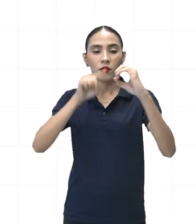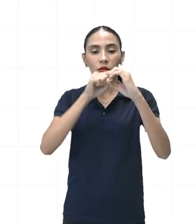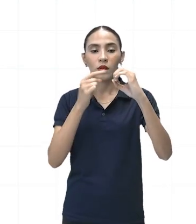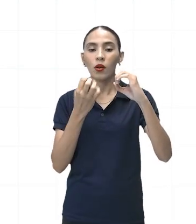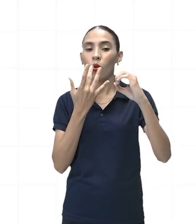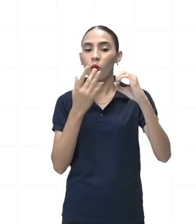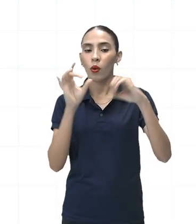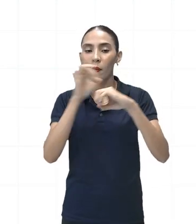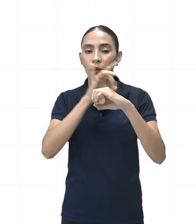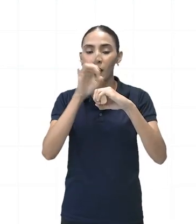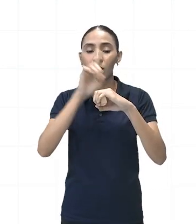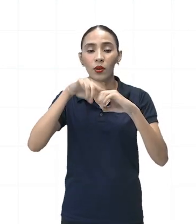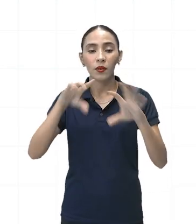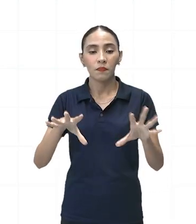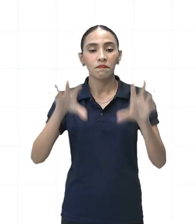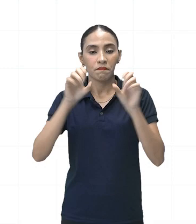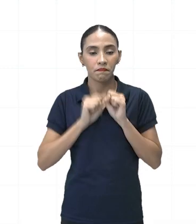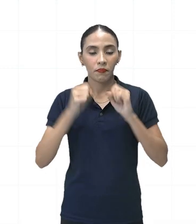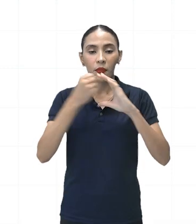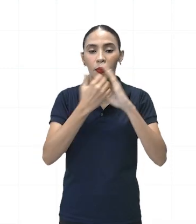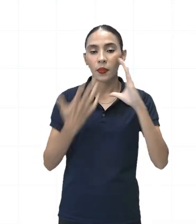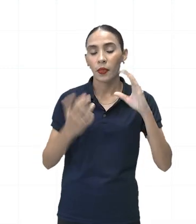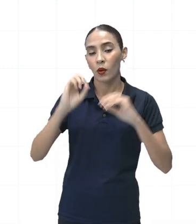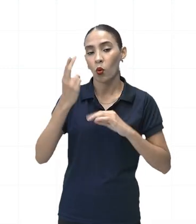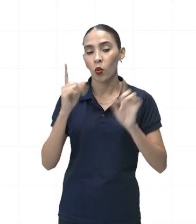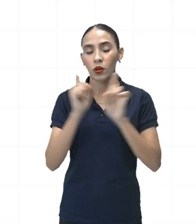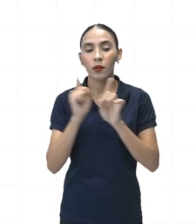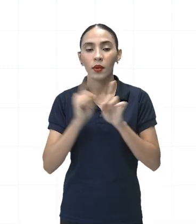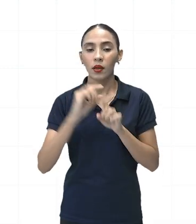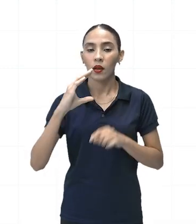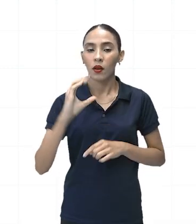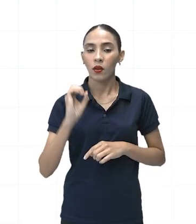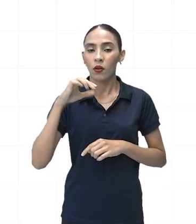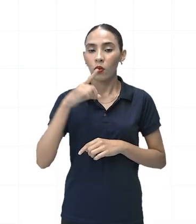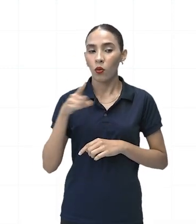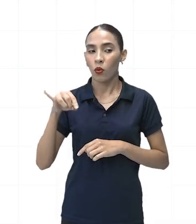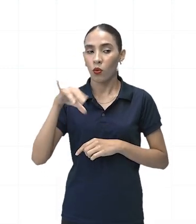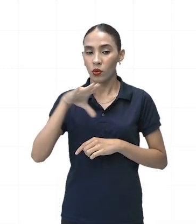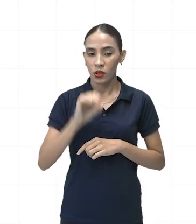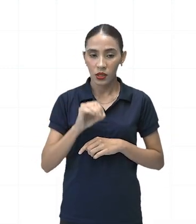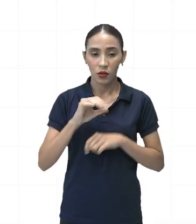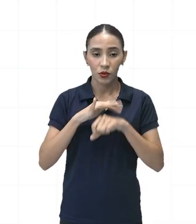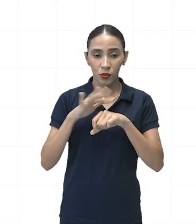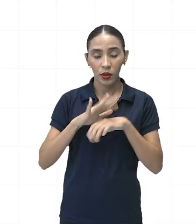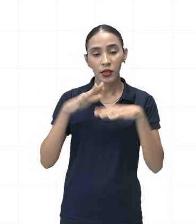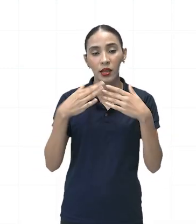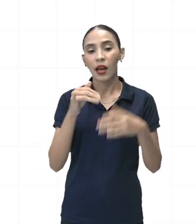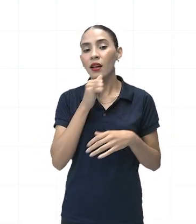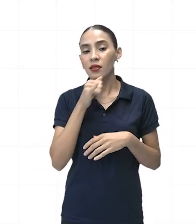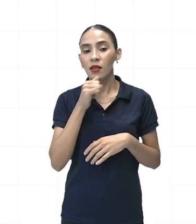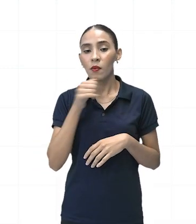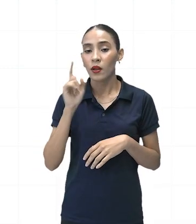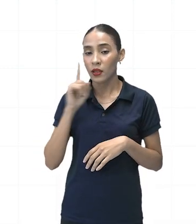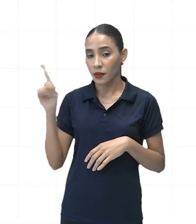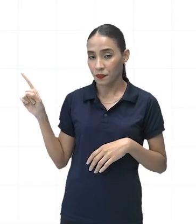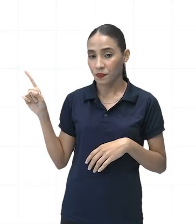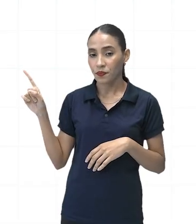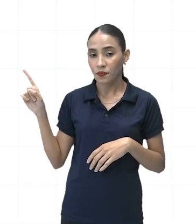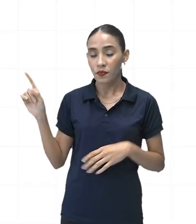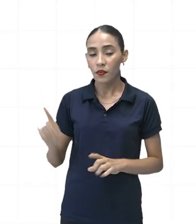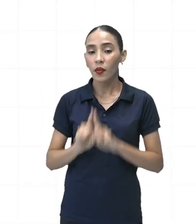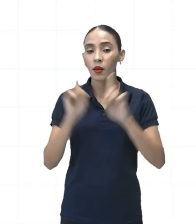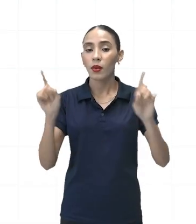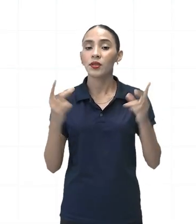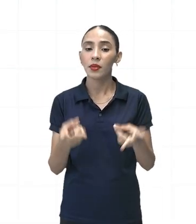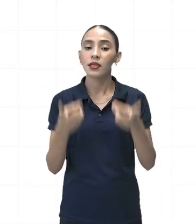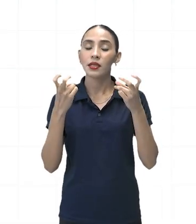significa que ele é portador daquela característica ou daquela condição, daquela enfermidade, por exemplo. Ok? Mas